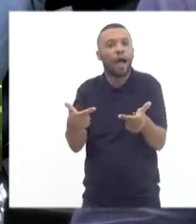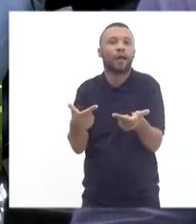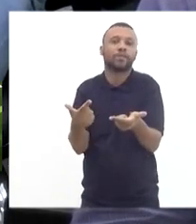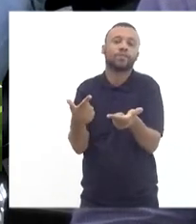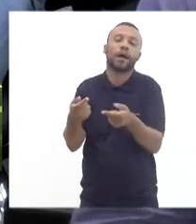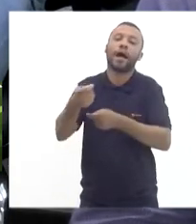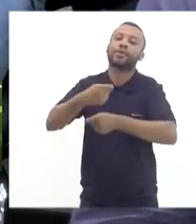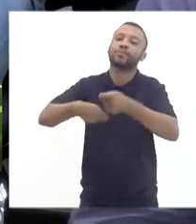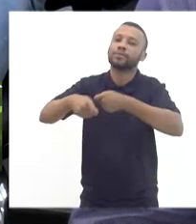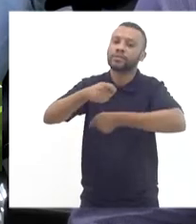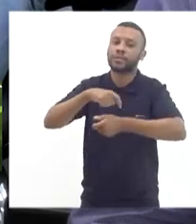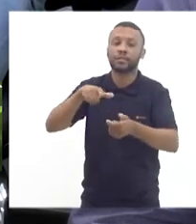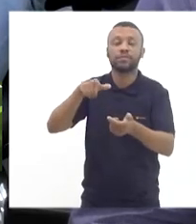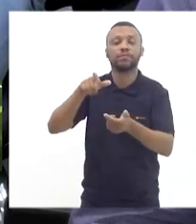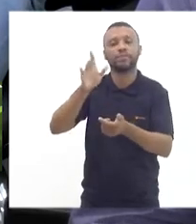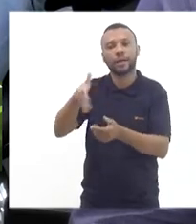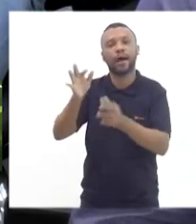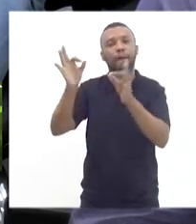já finalizado.